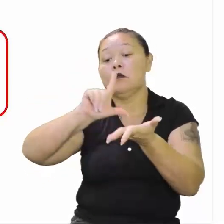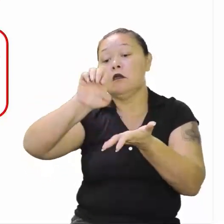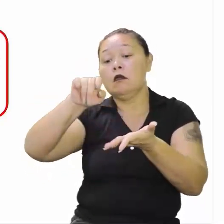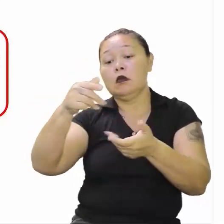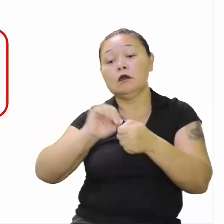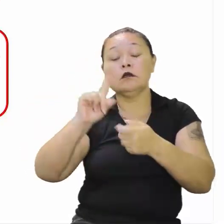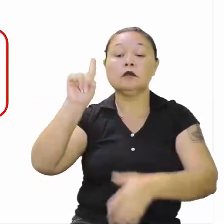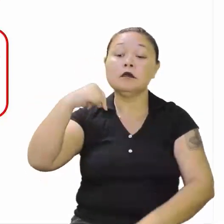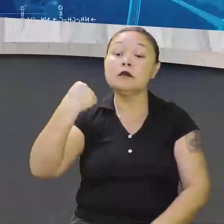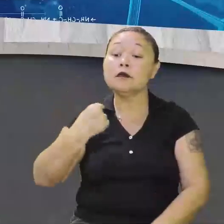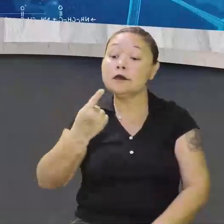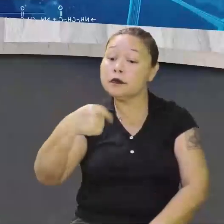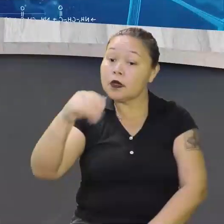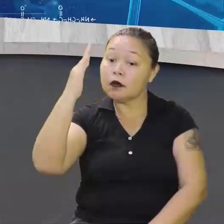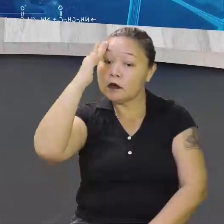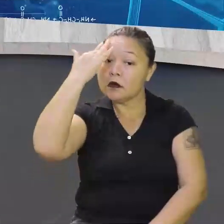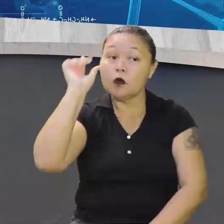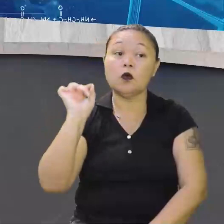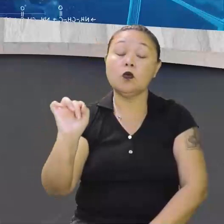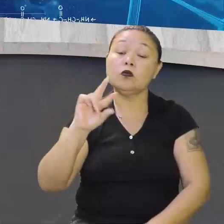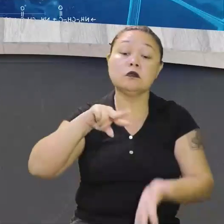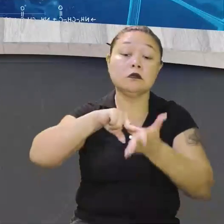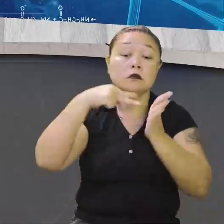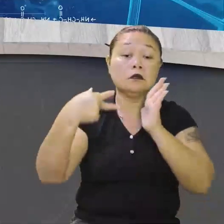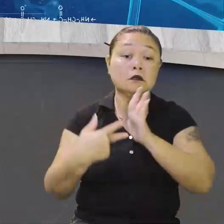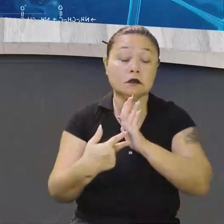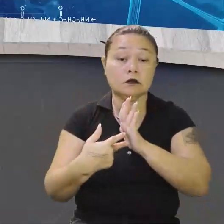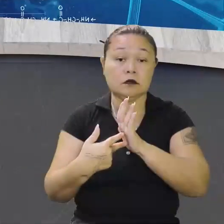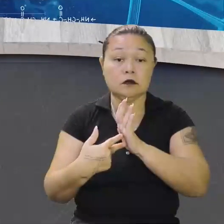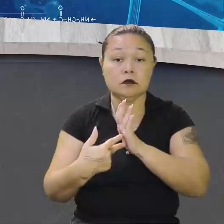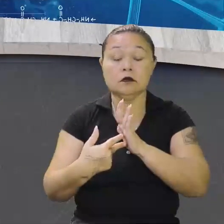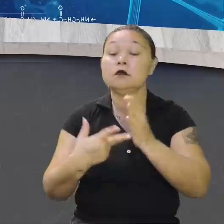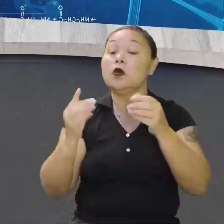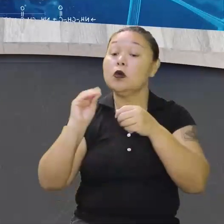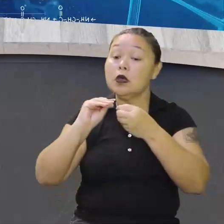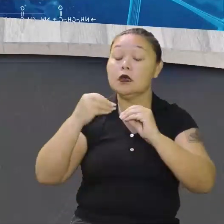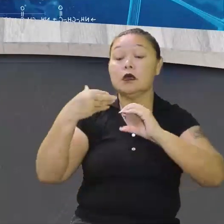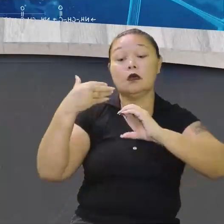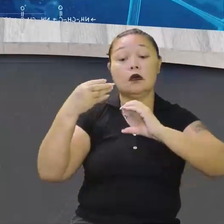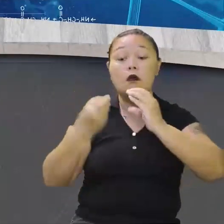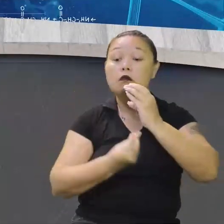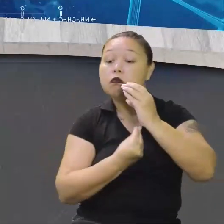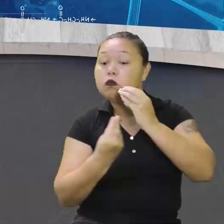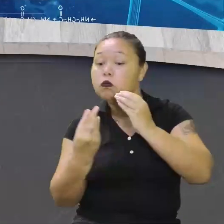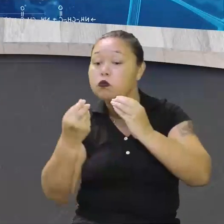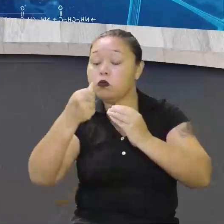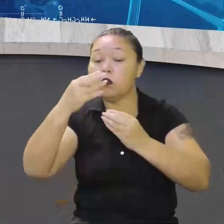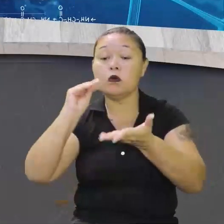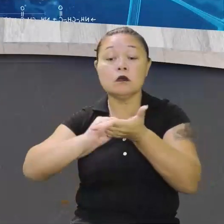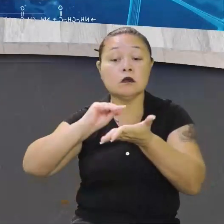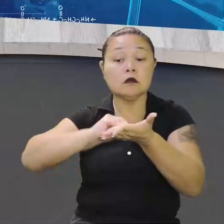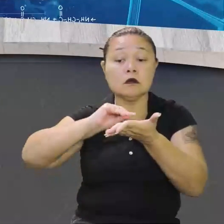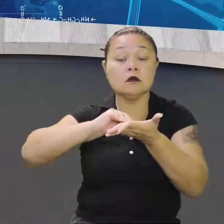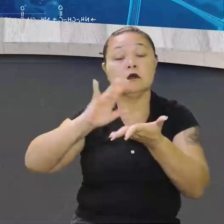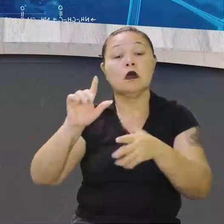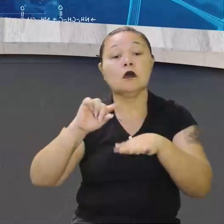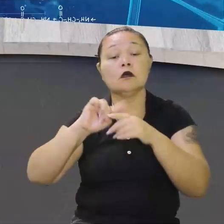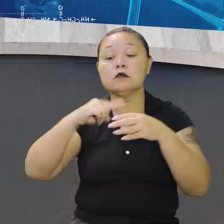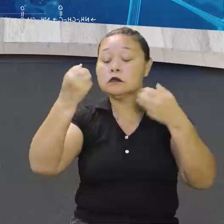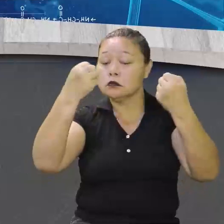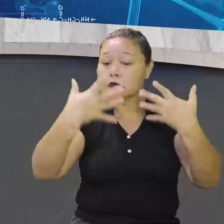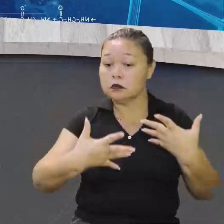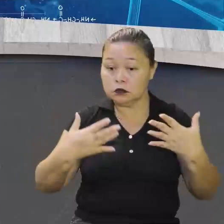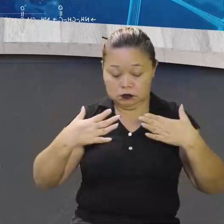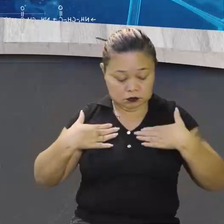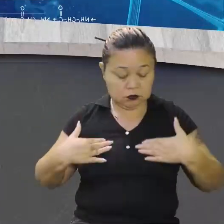que você entendesse o que significa uma combustão incompleta. Nós vimos lá durante a explicação que o corpo